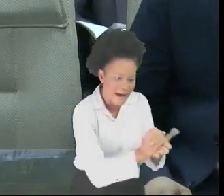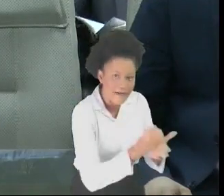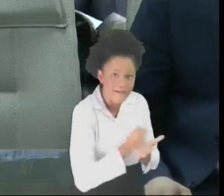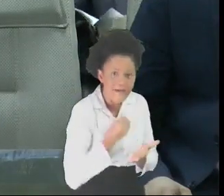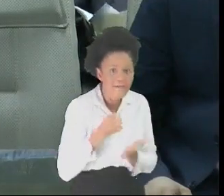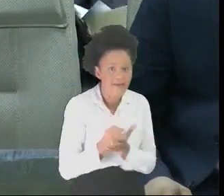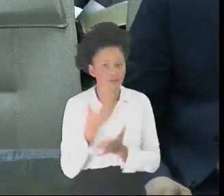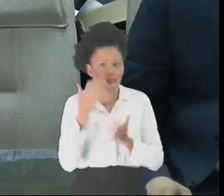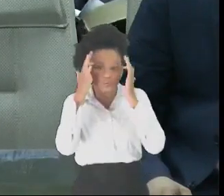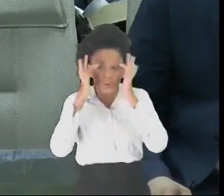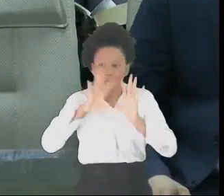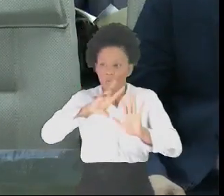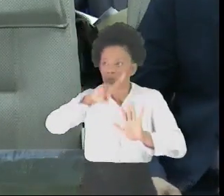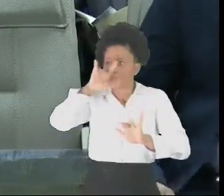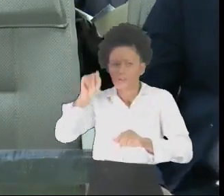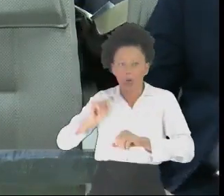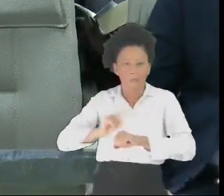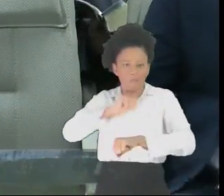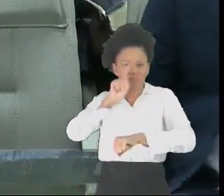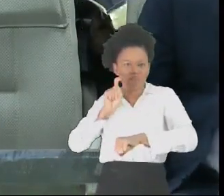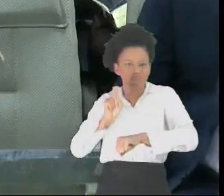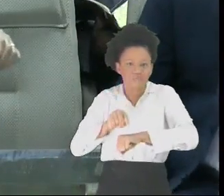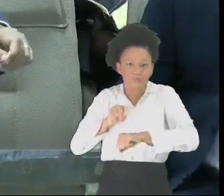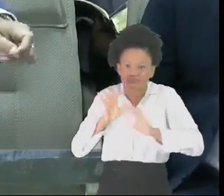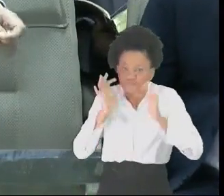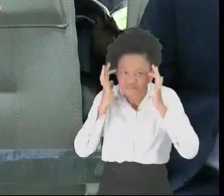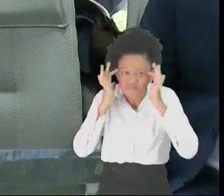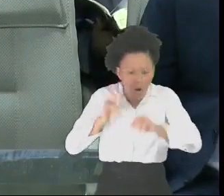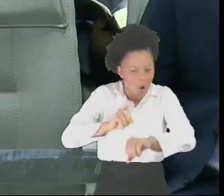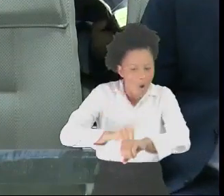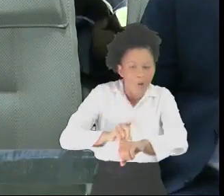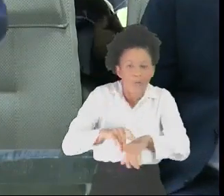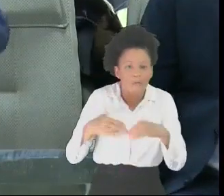Não sabemos o dia, não sabemos a hora,